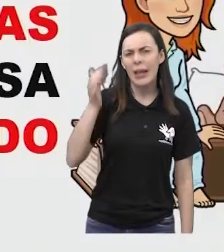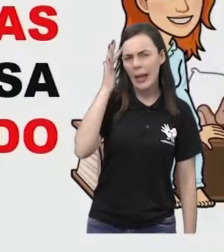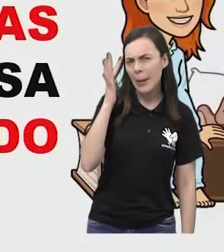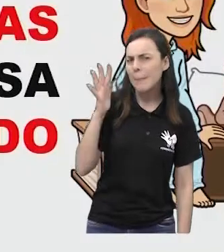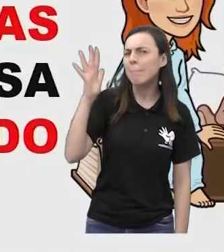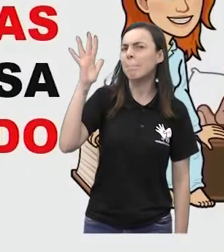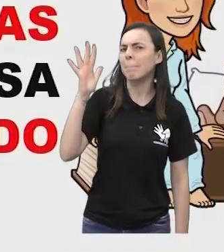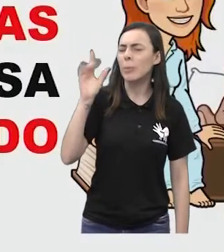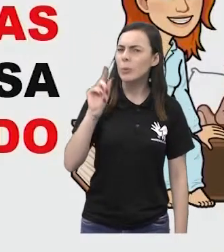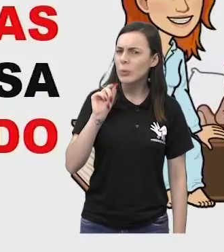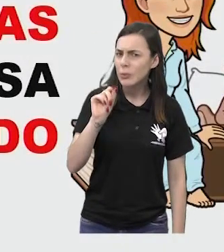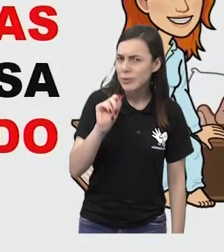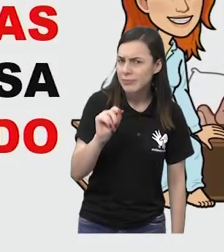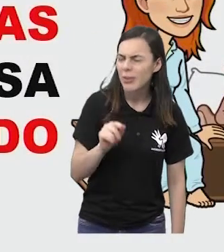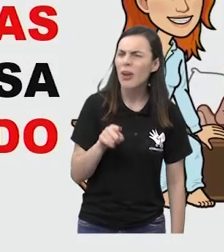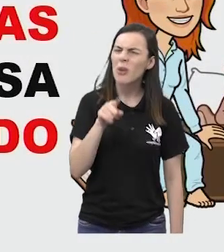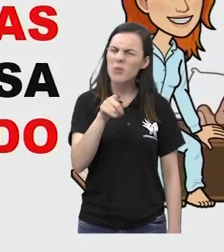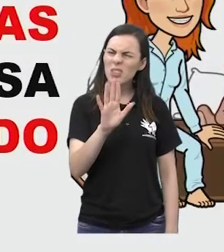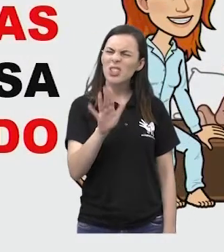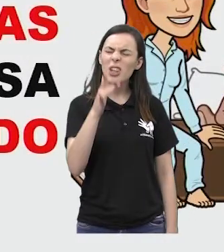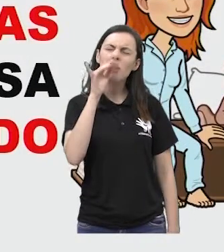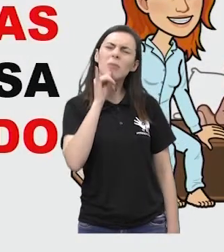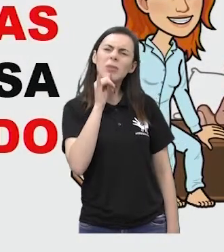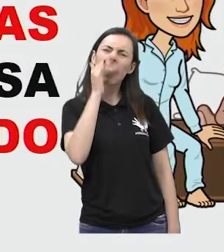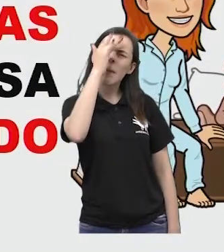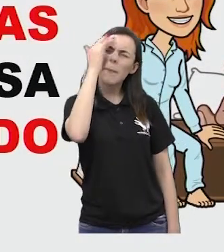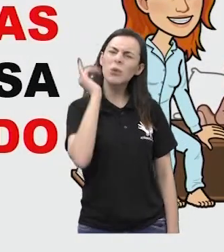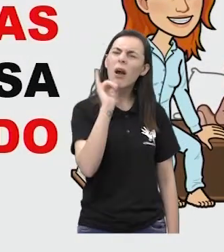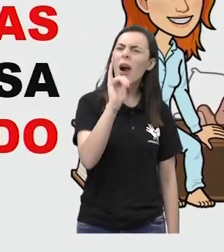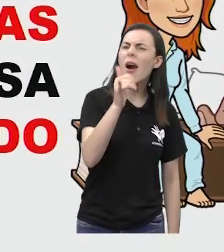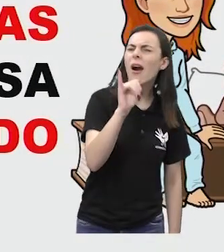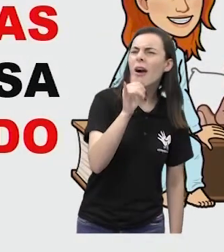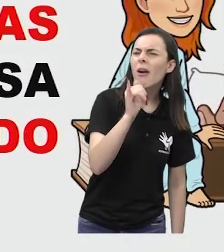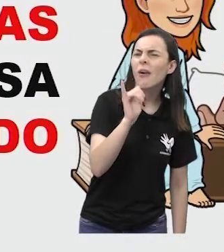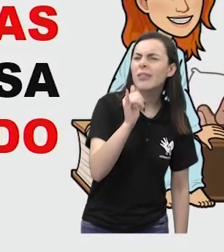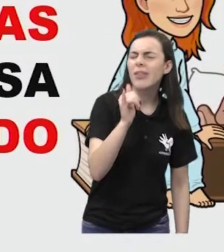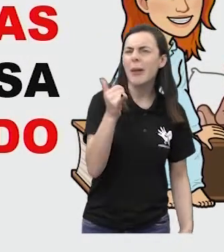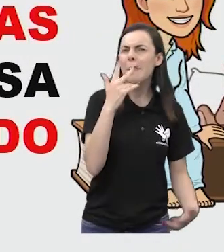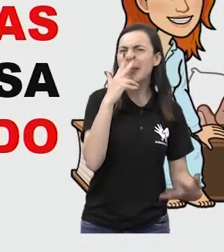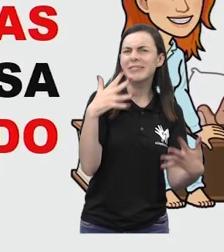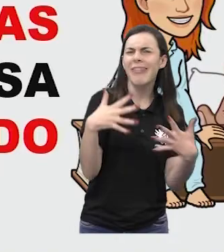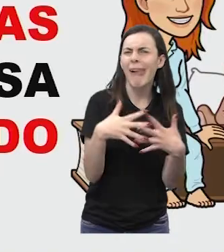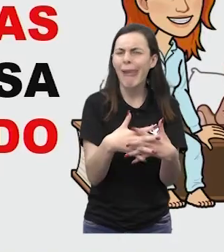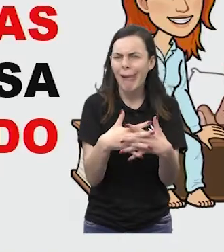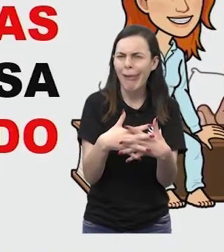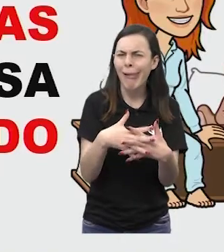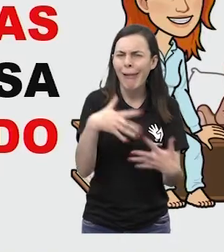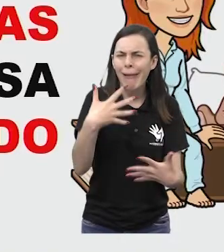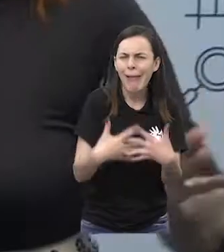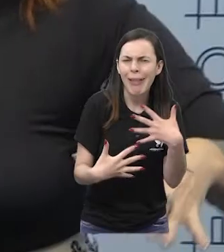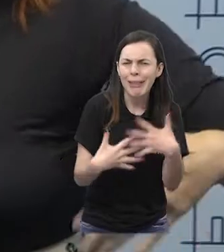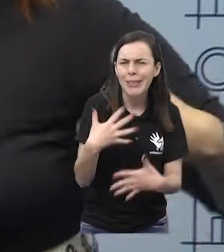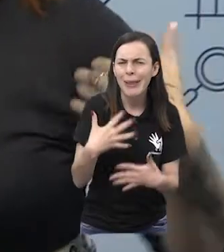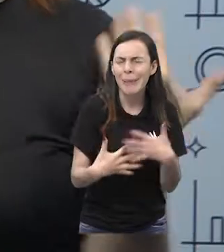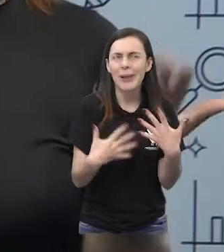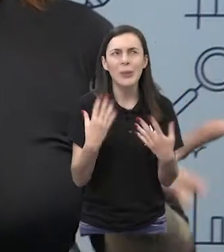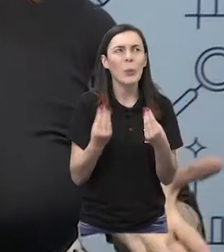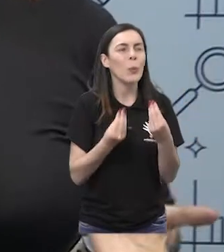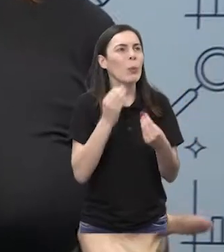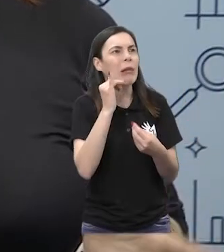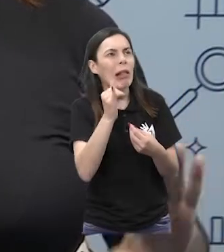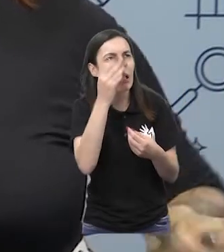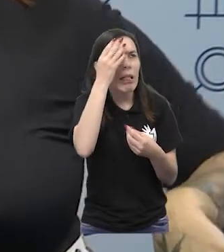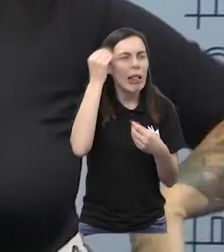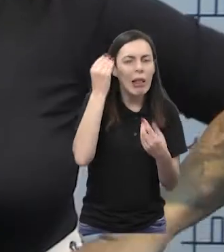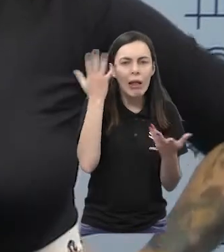imagine a situação alguma vez Alguém já contou para você alguma história e se confundiu todo se atrapalhou